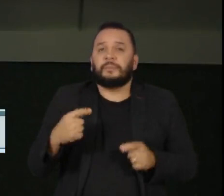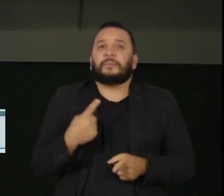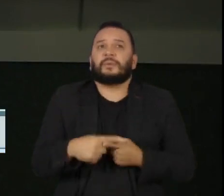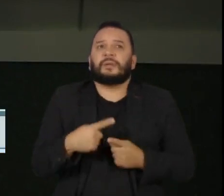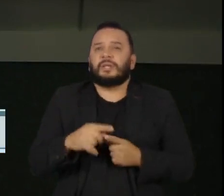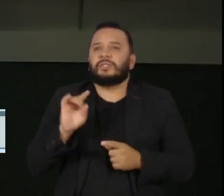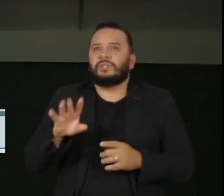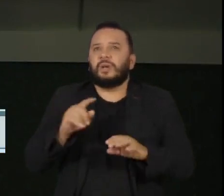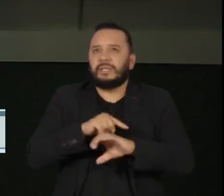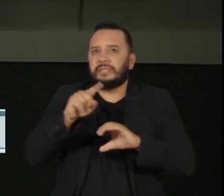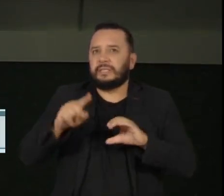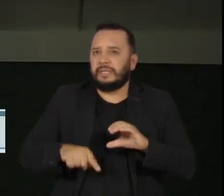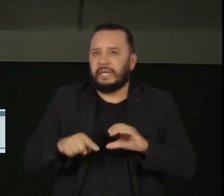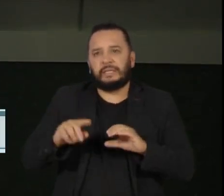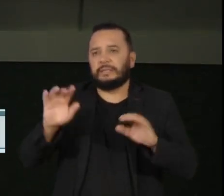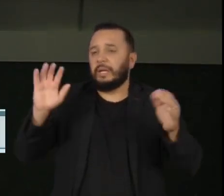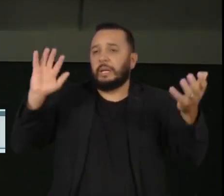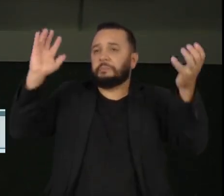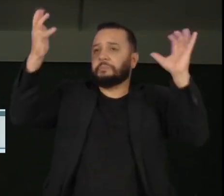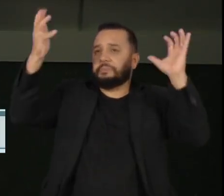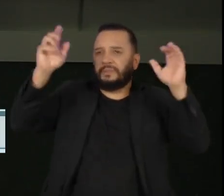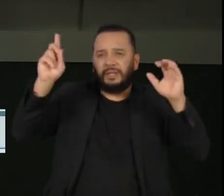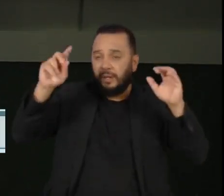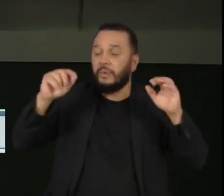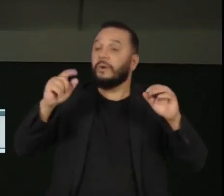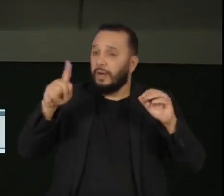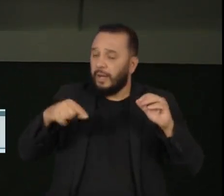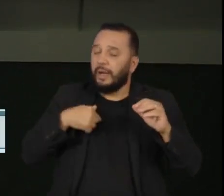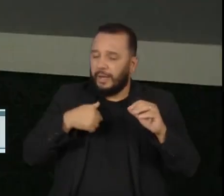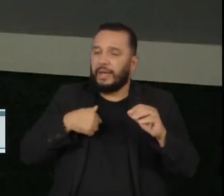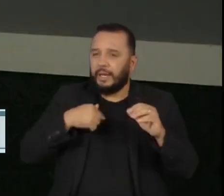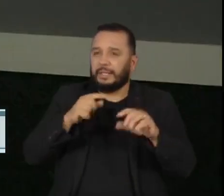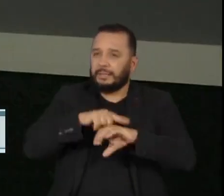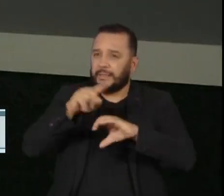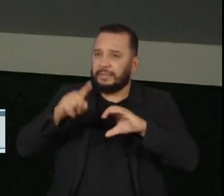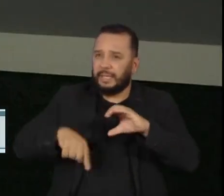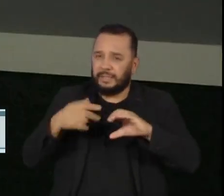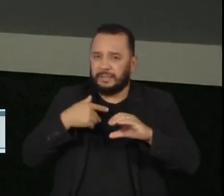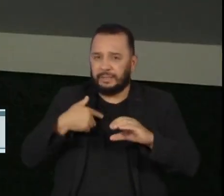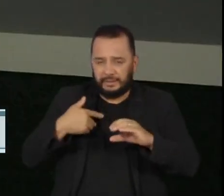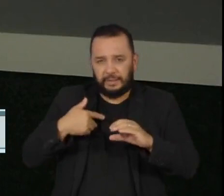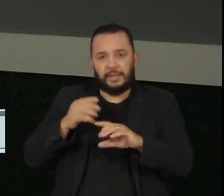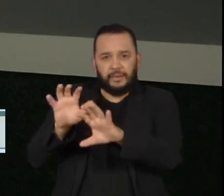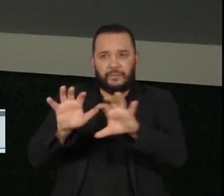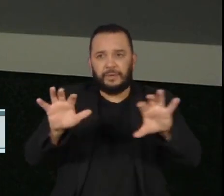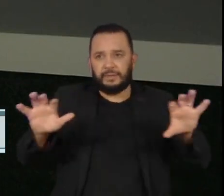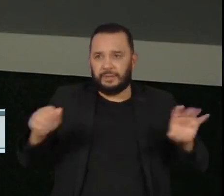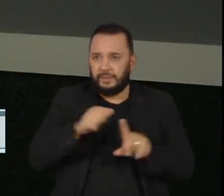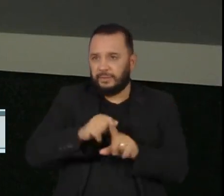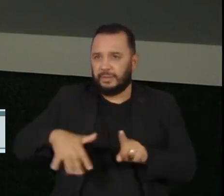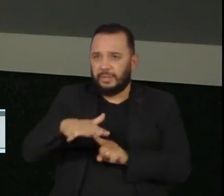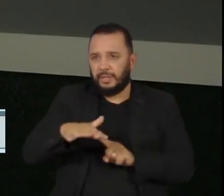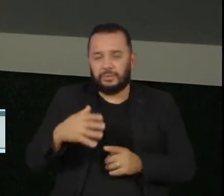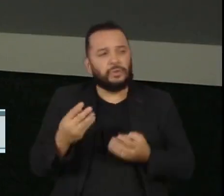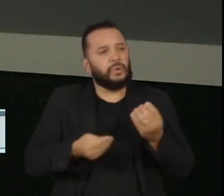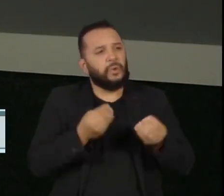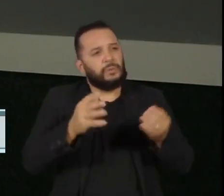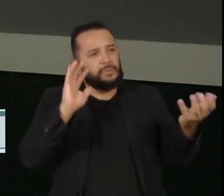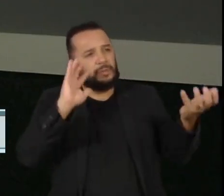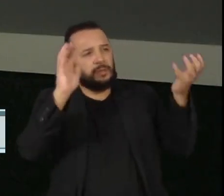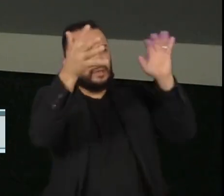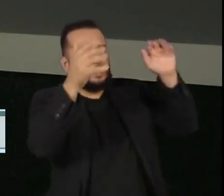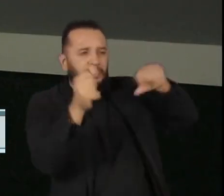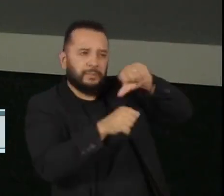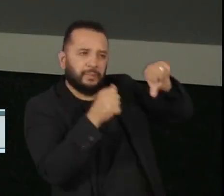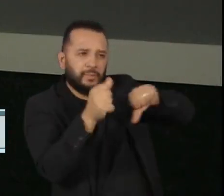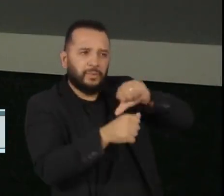uma ciência atmosférica para ser uma ciência interdisciplinar. Como é que as mudanças climáticas e os eventos